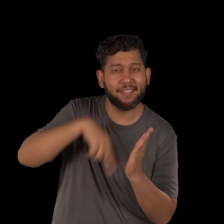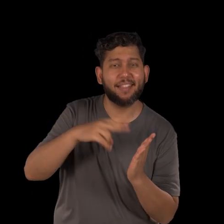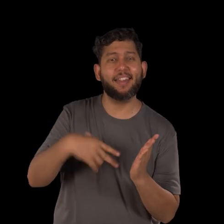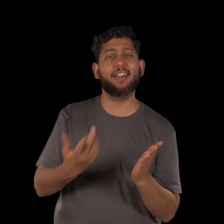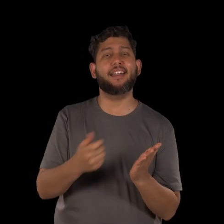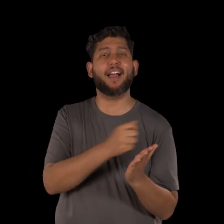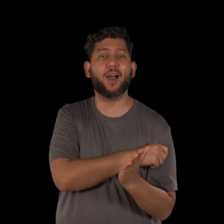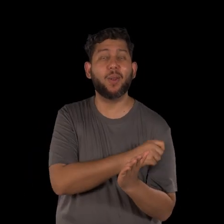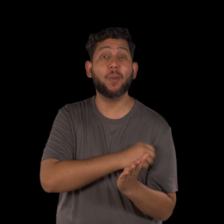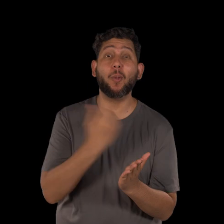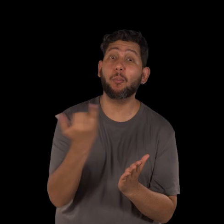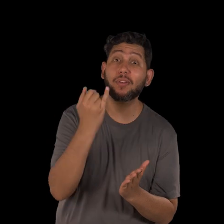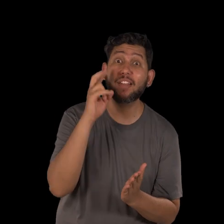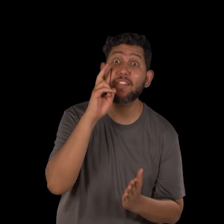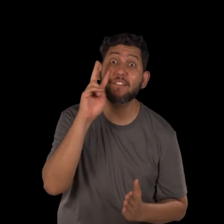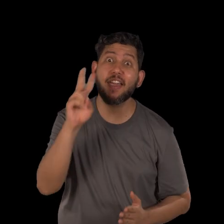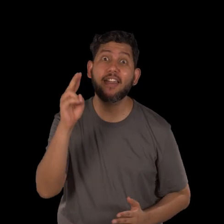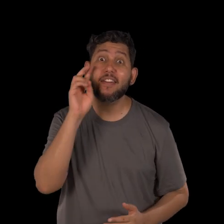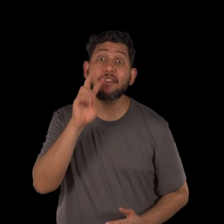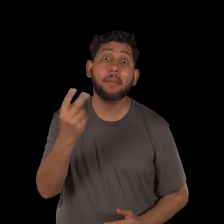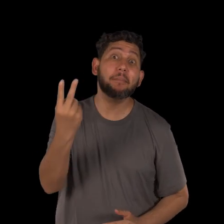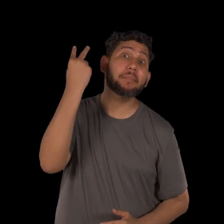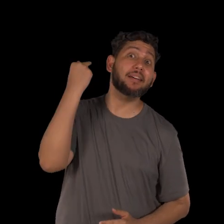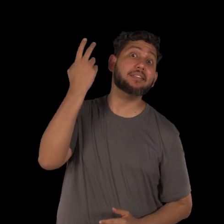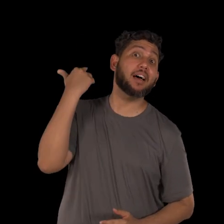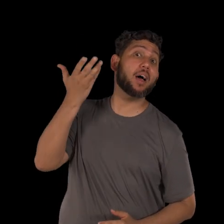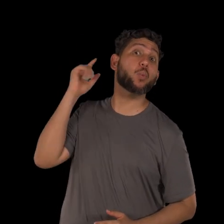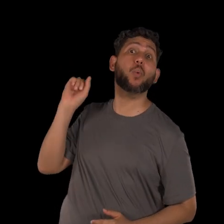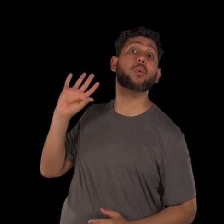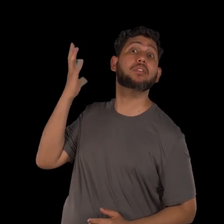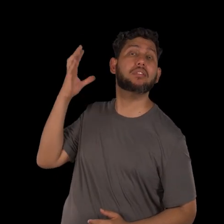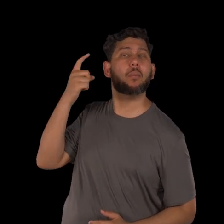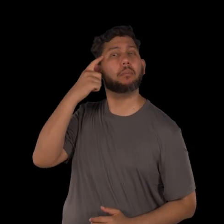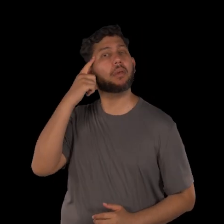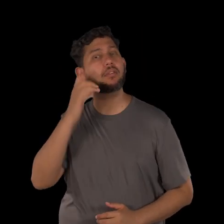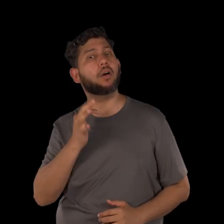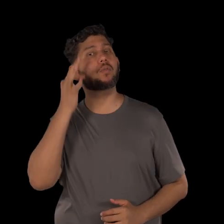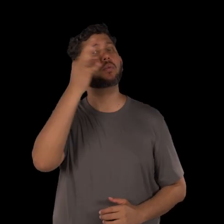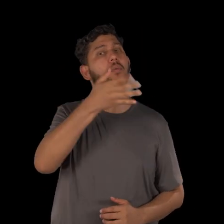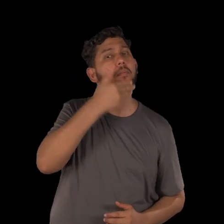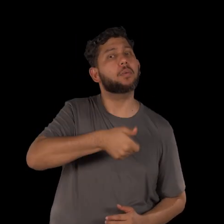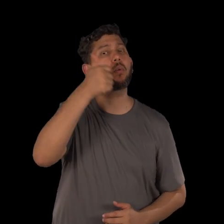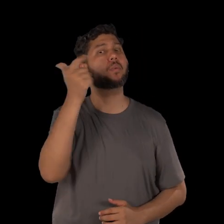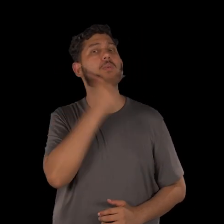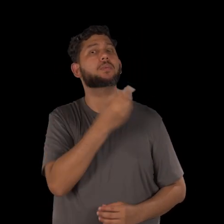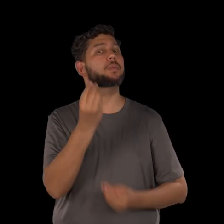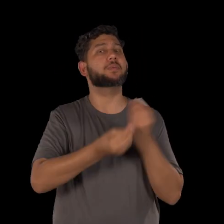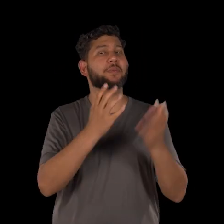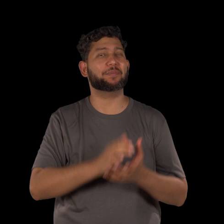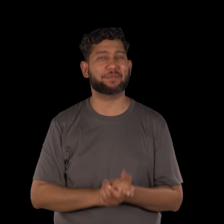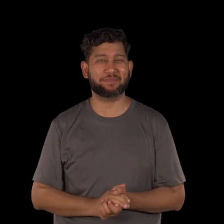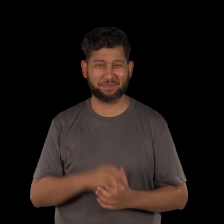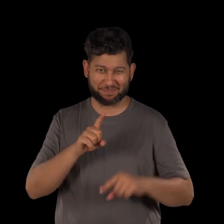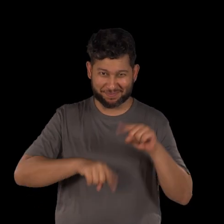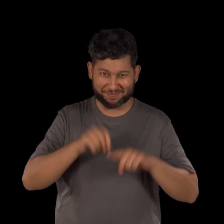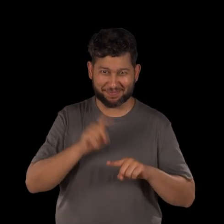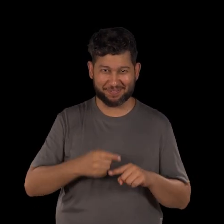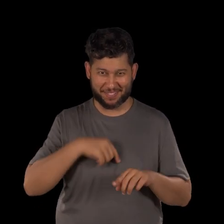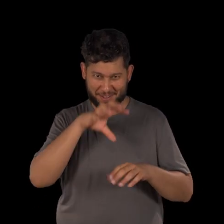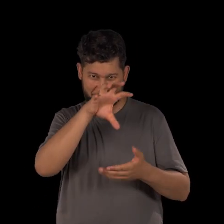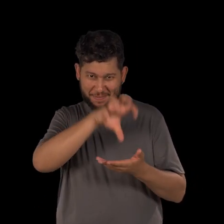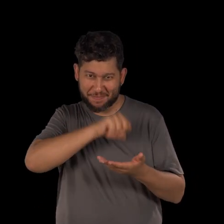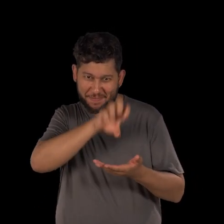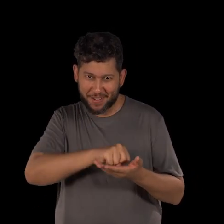com base nele, fazer projeções para o futuro que queremos. Para acessar todos os materiais complementares, livros em